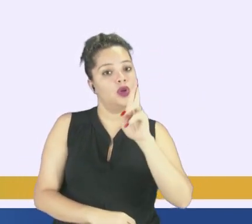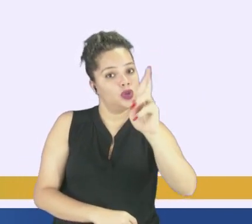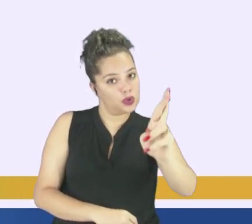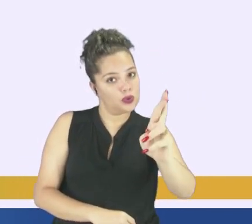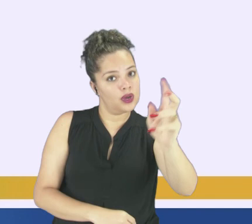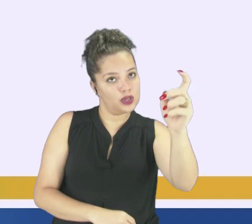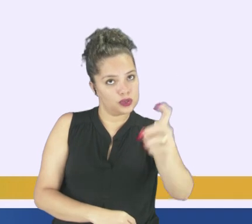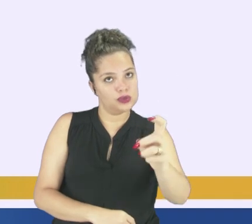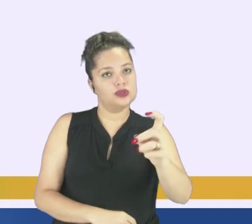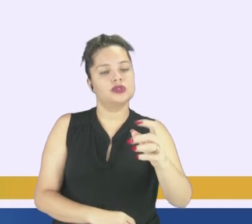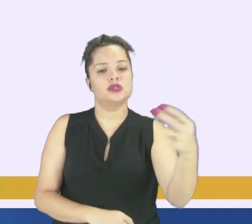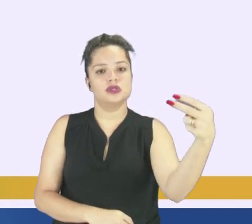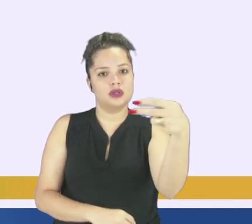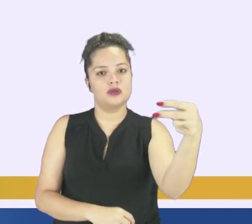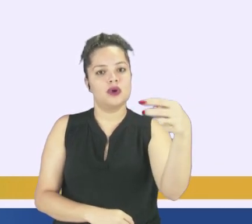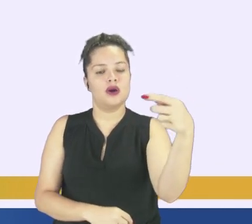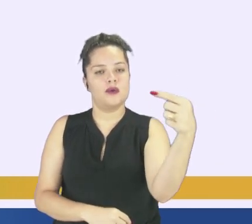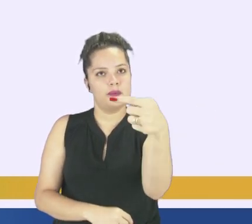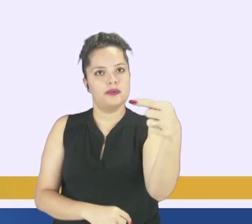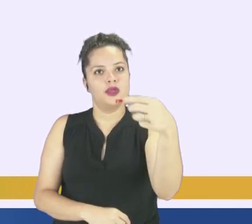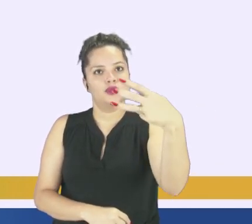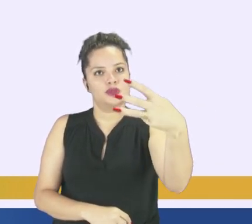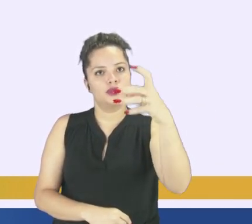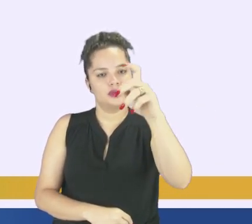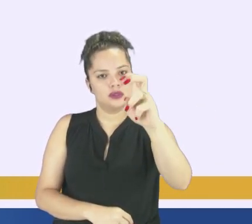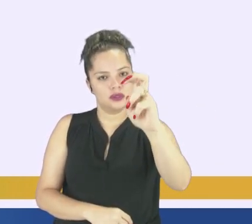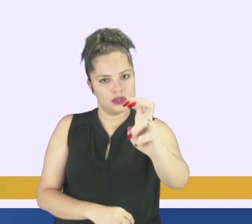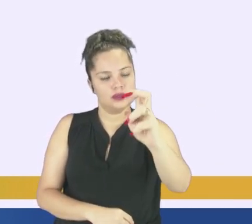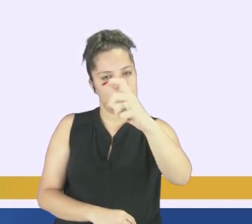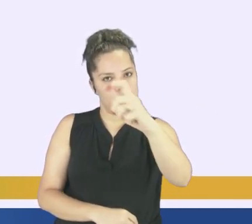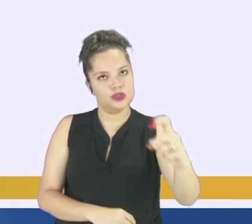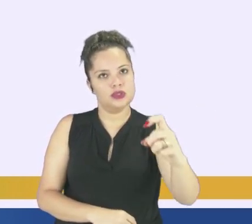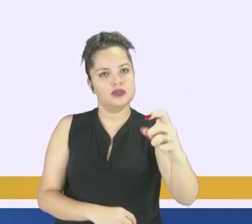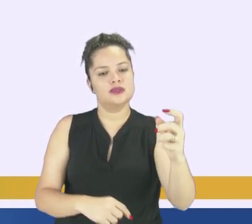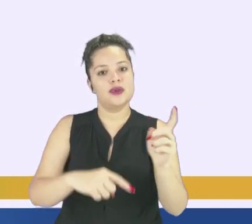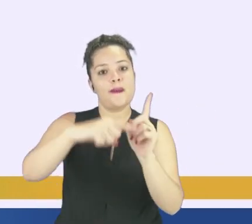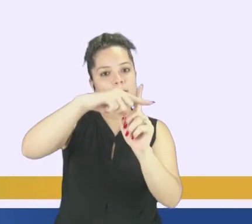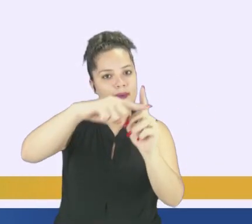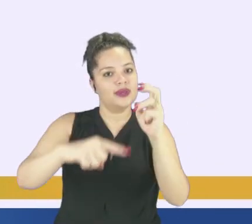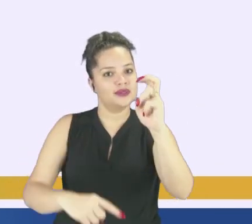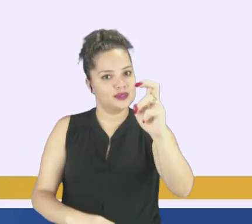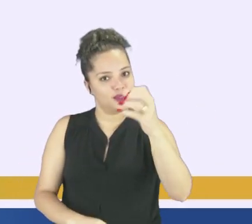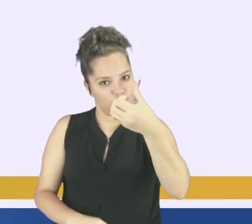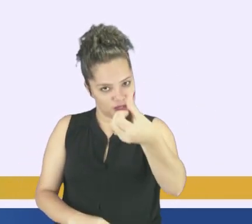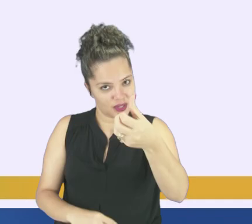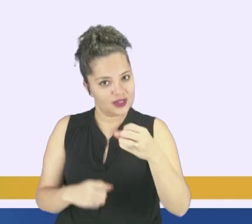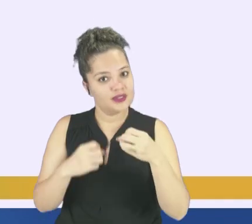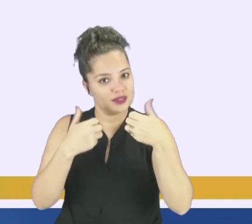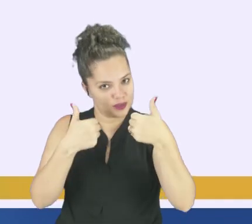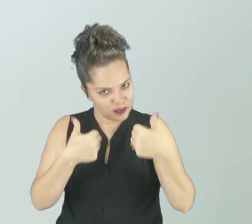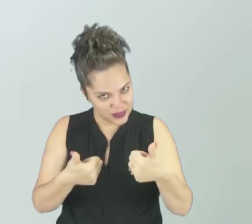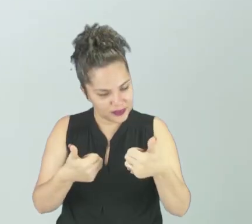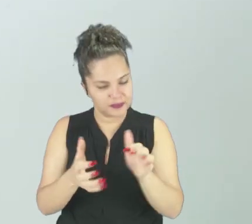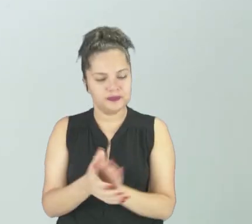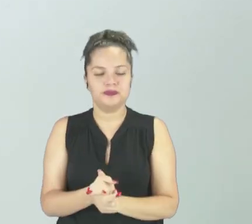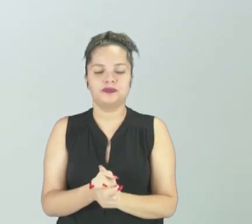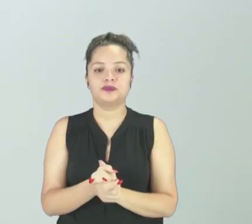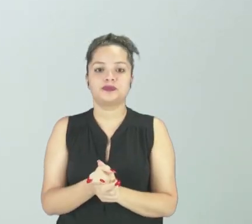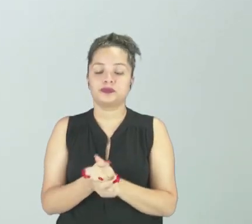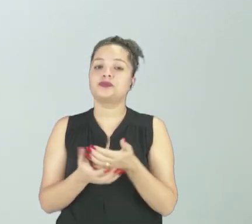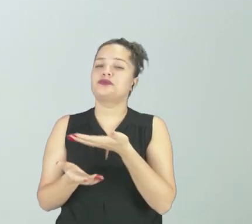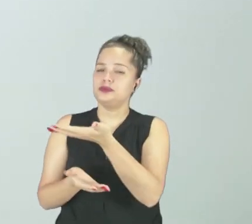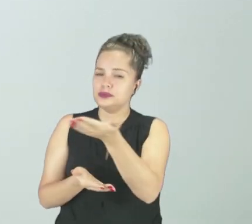resto, menos 35x mais 56. Tudo bem, gente? Pessoal, para vocês fazerem